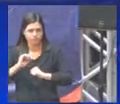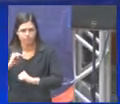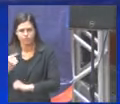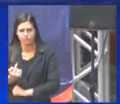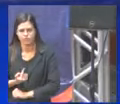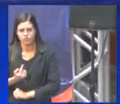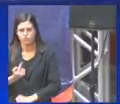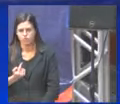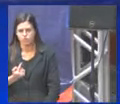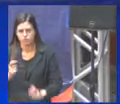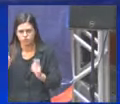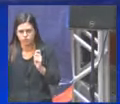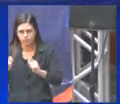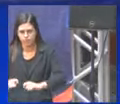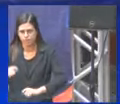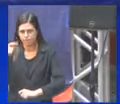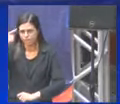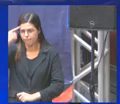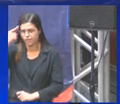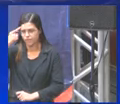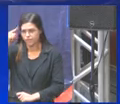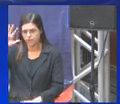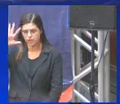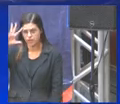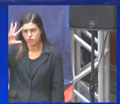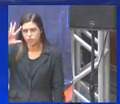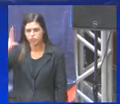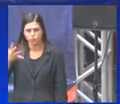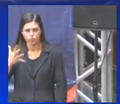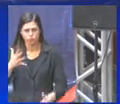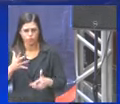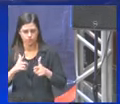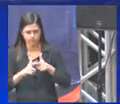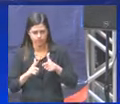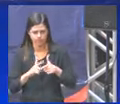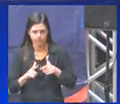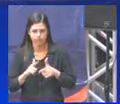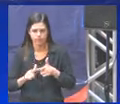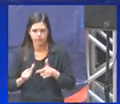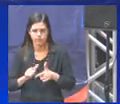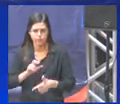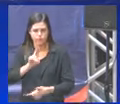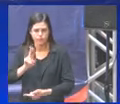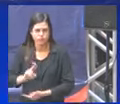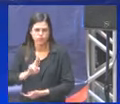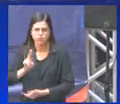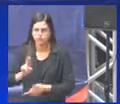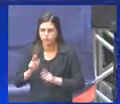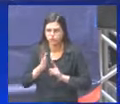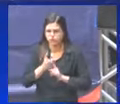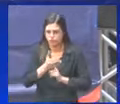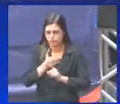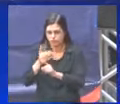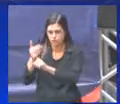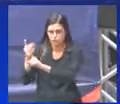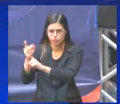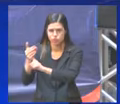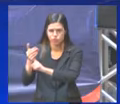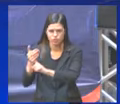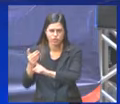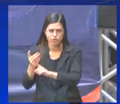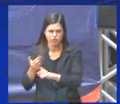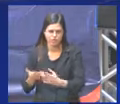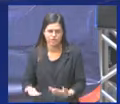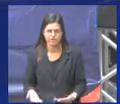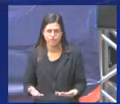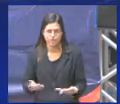possamos pensar soluções de problemas usando tecnologias que estão disponíveis. Muito